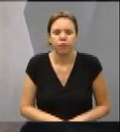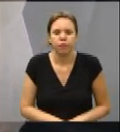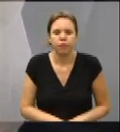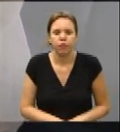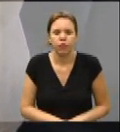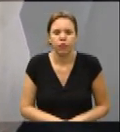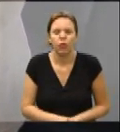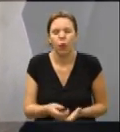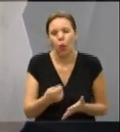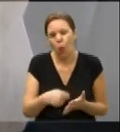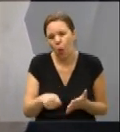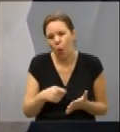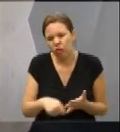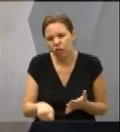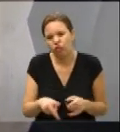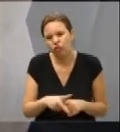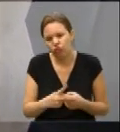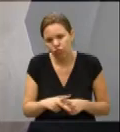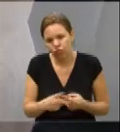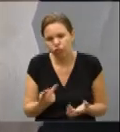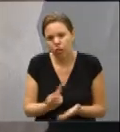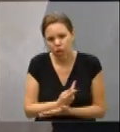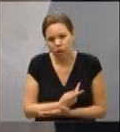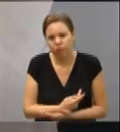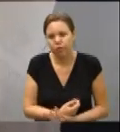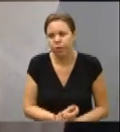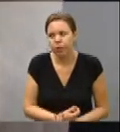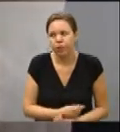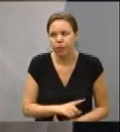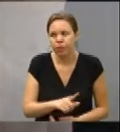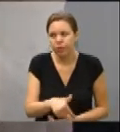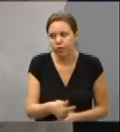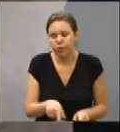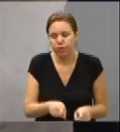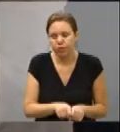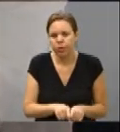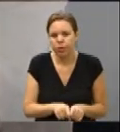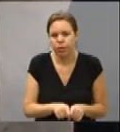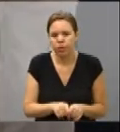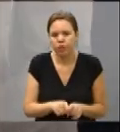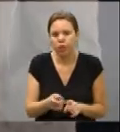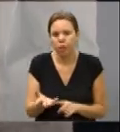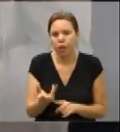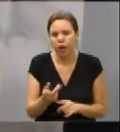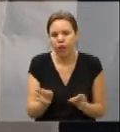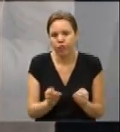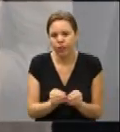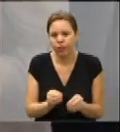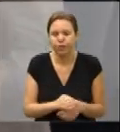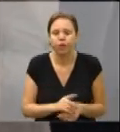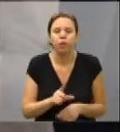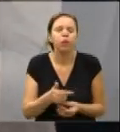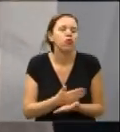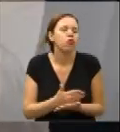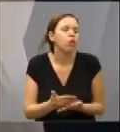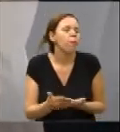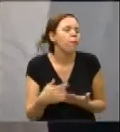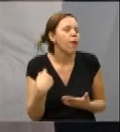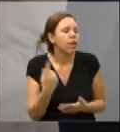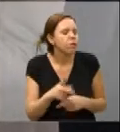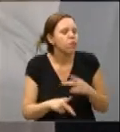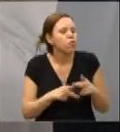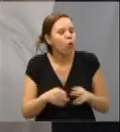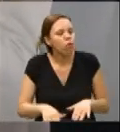a corrigir alguns erros também. E depois parte para a parte final. Quando a gente começa a desenhar, ou quando